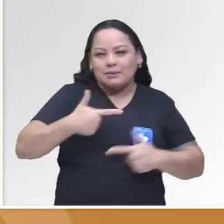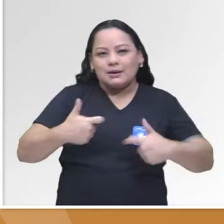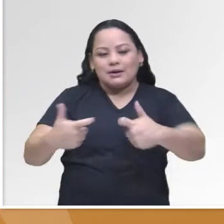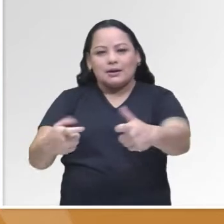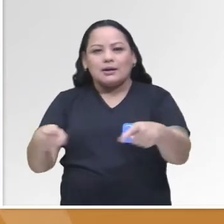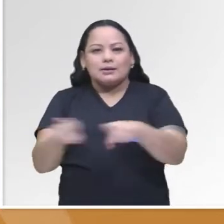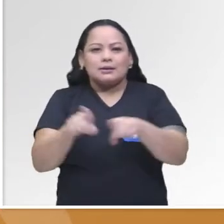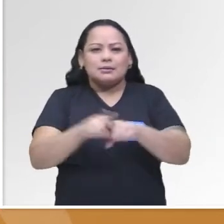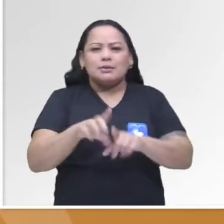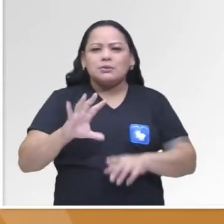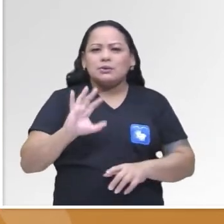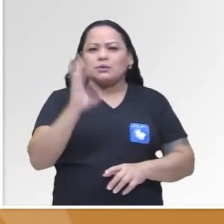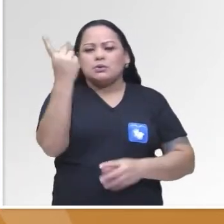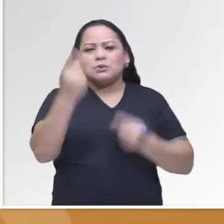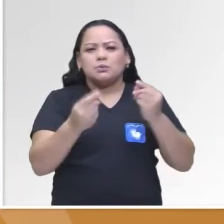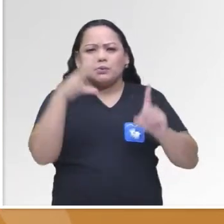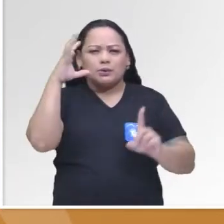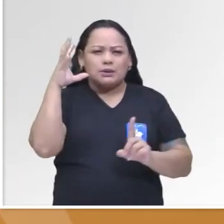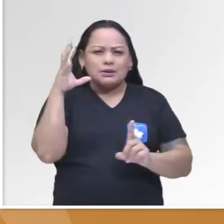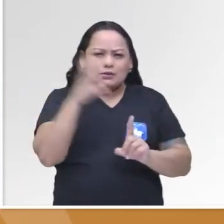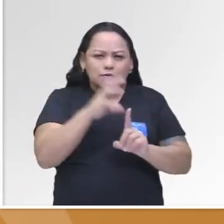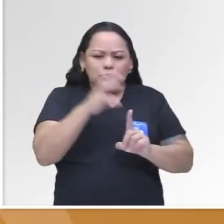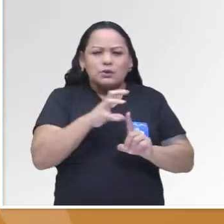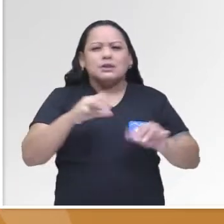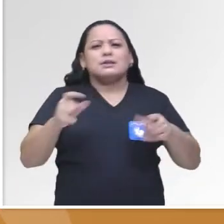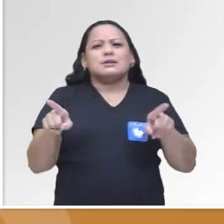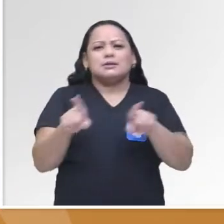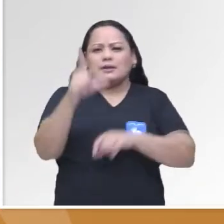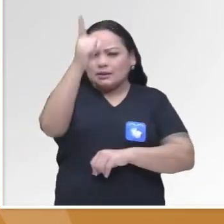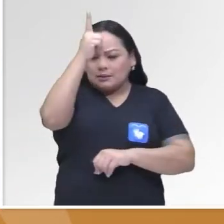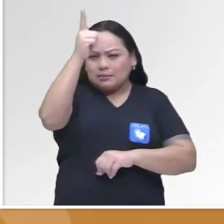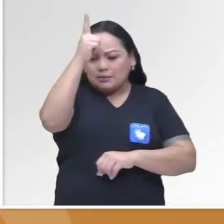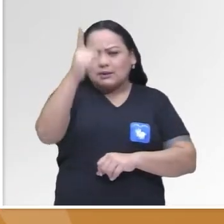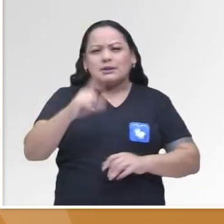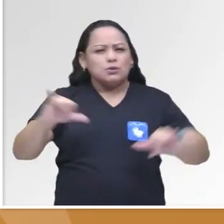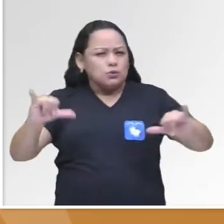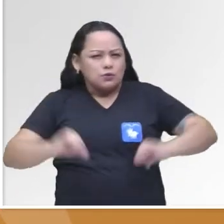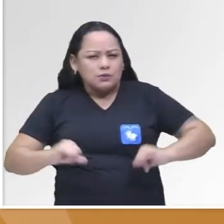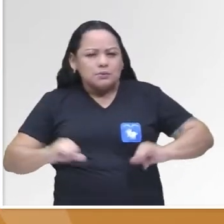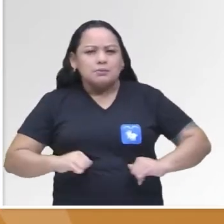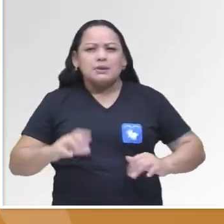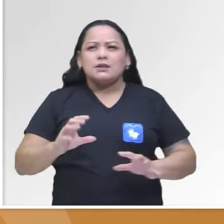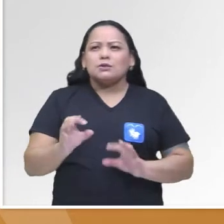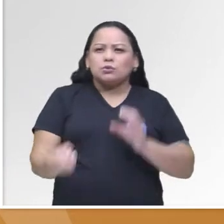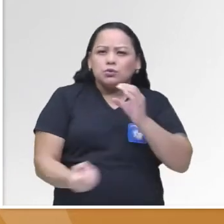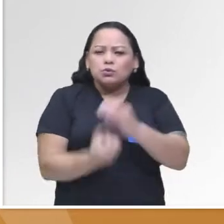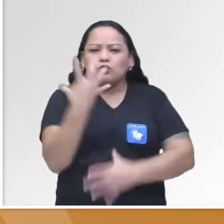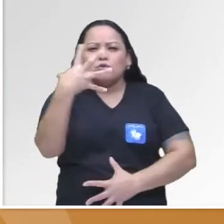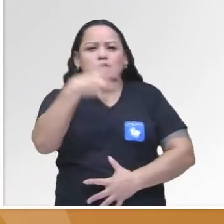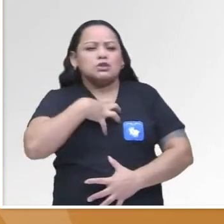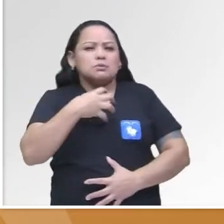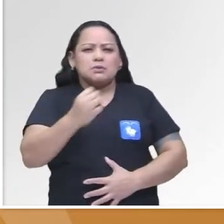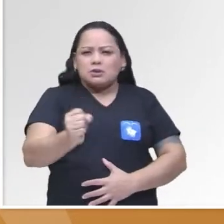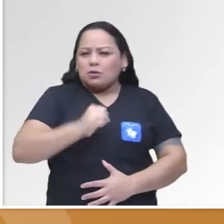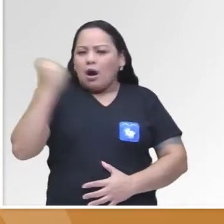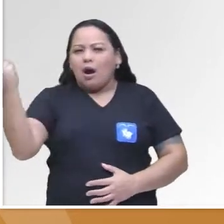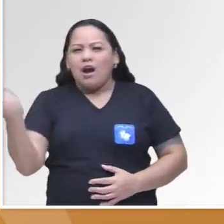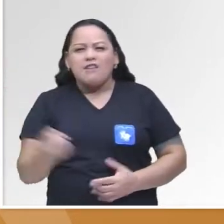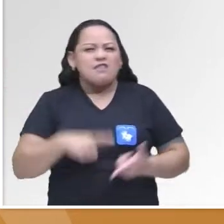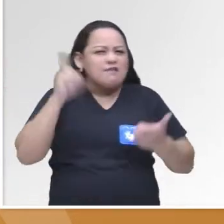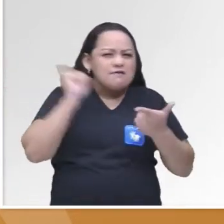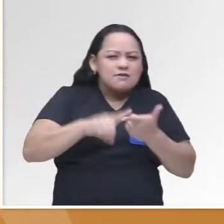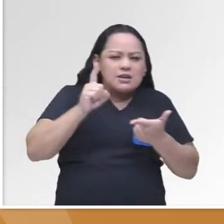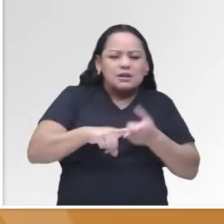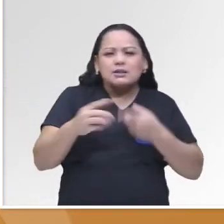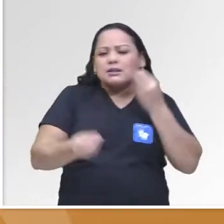e as sanções sofridas ali pela Alemanha, acabou gerando um certo sentimento de revolta, de vingança, que